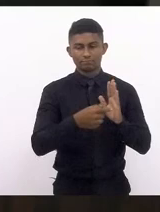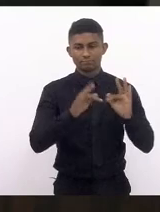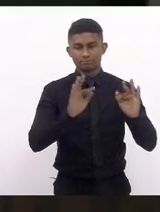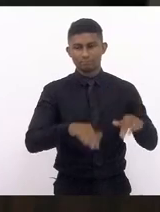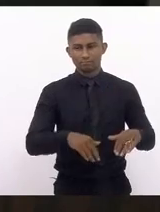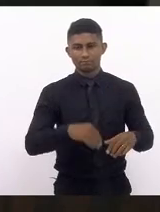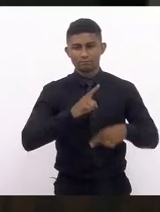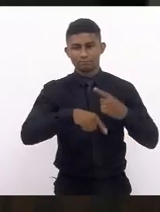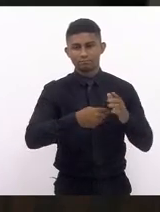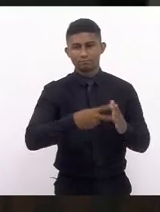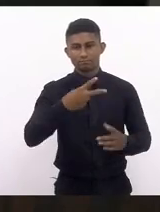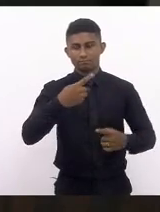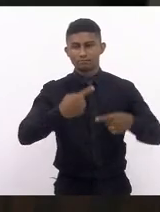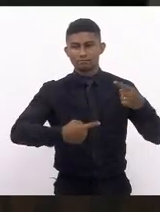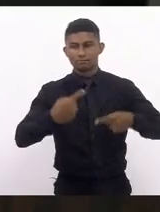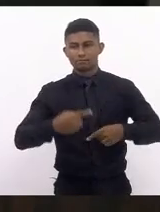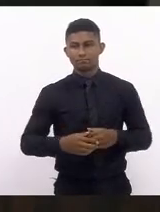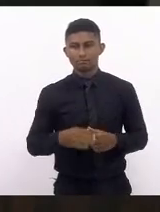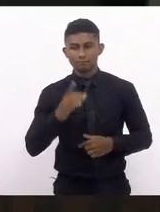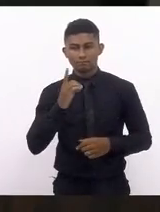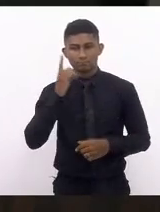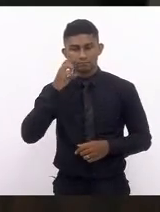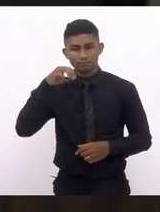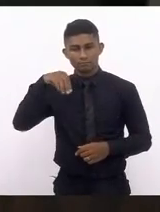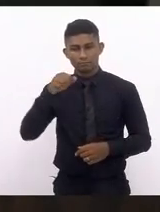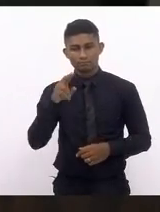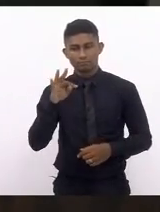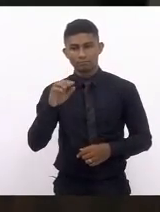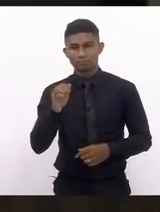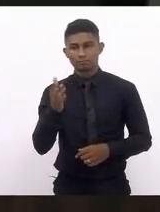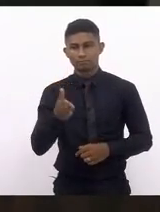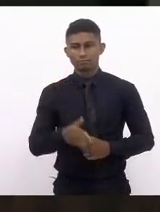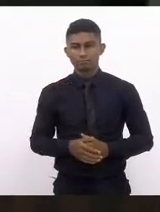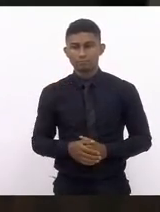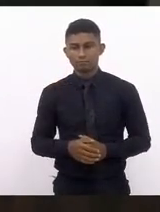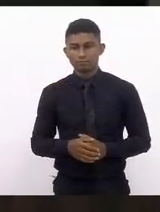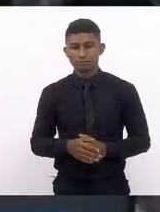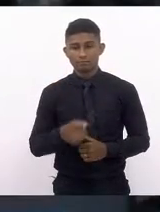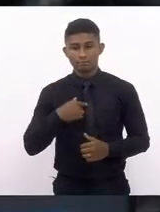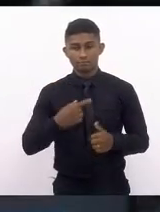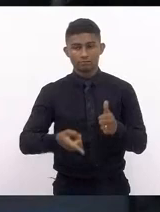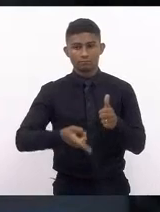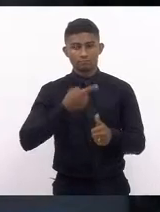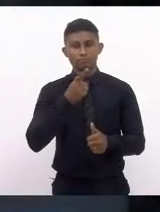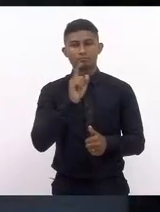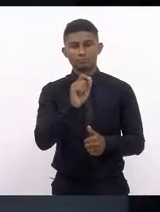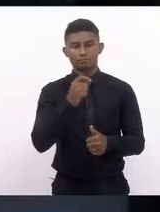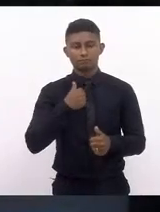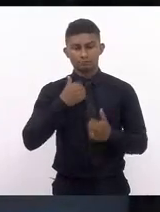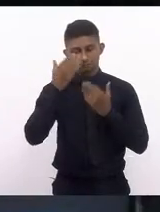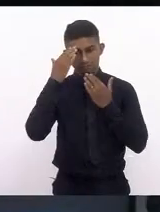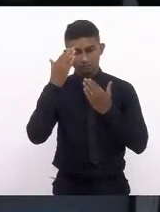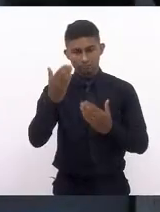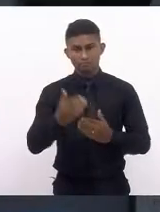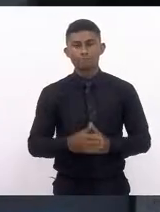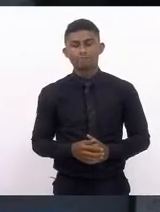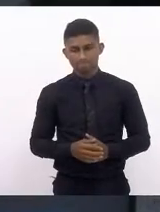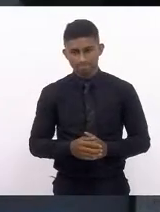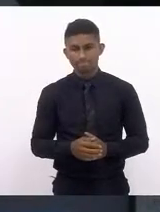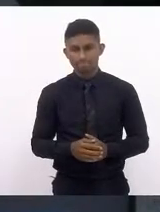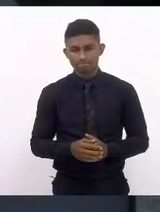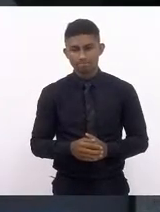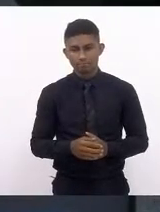para a segunda discussão deputada Marta Presidente o que ela em primeiro lugar agradecer aqui